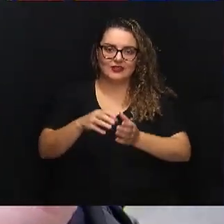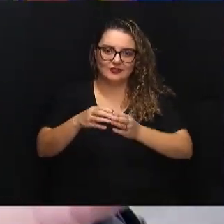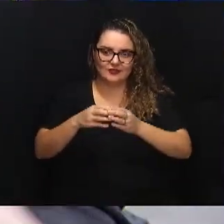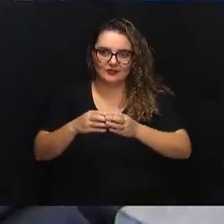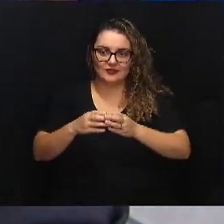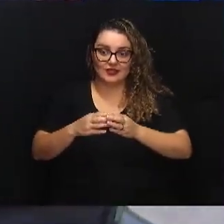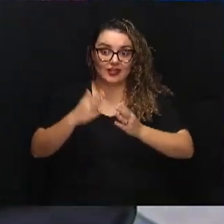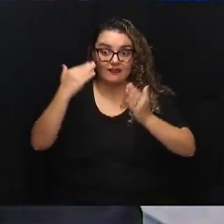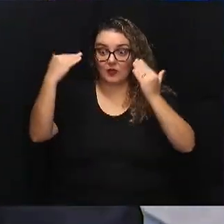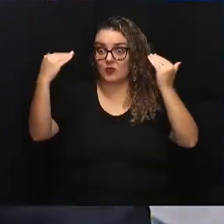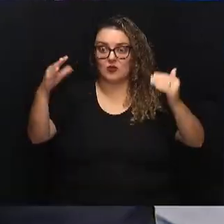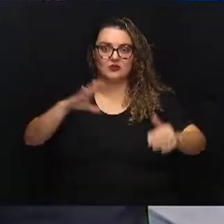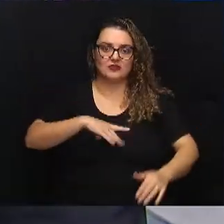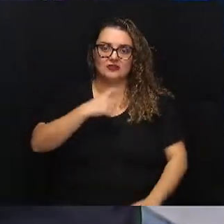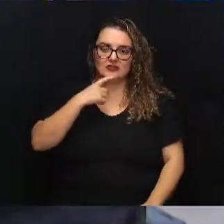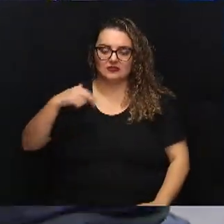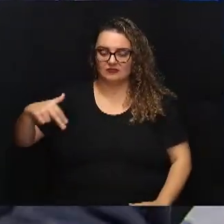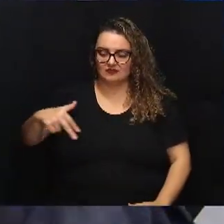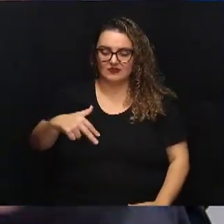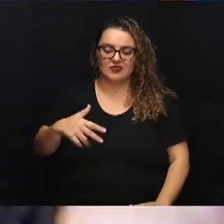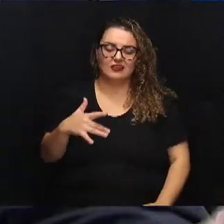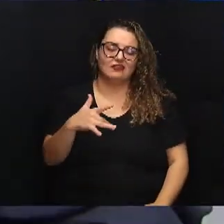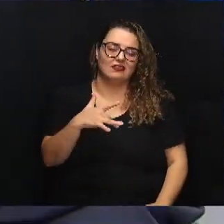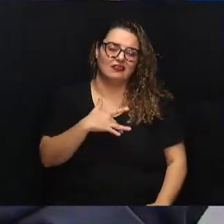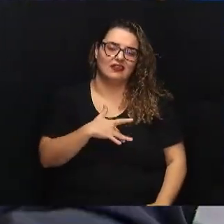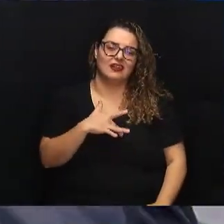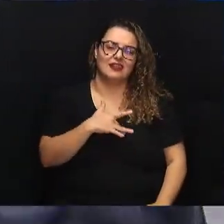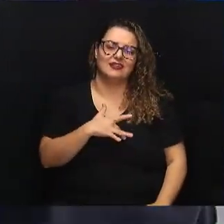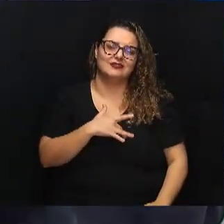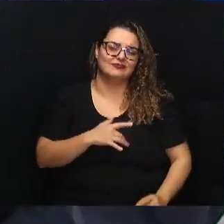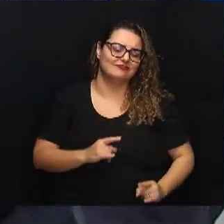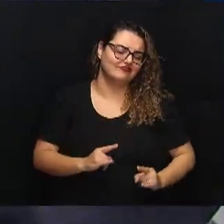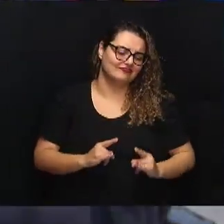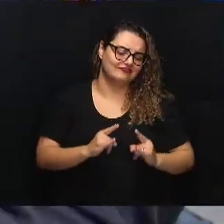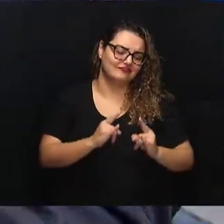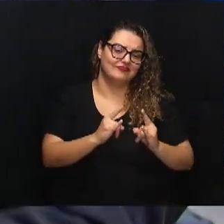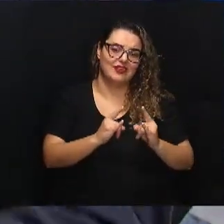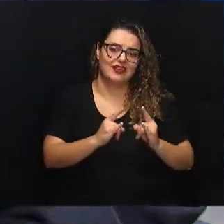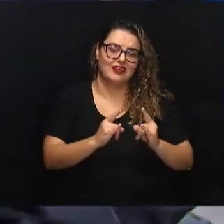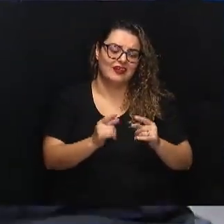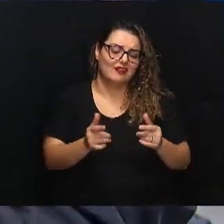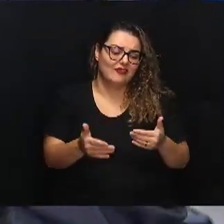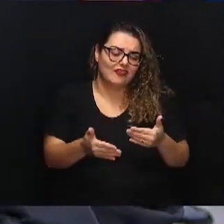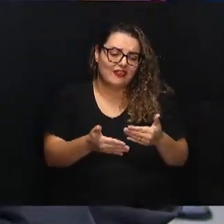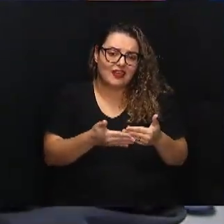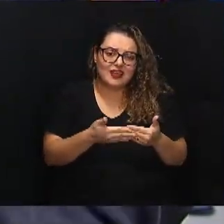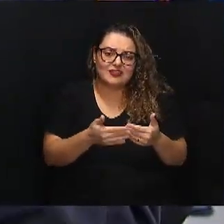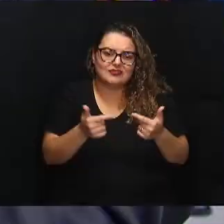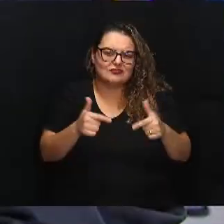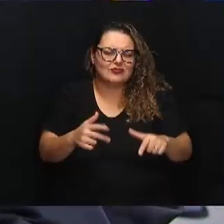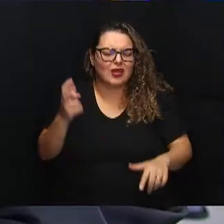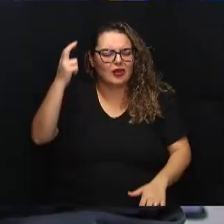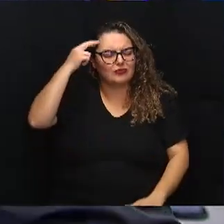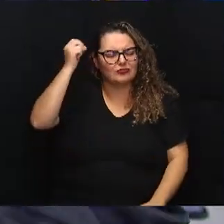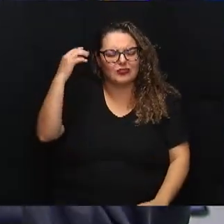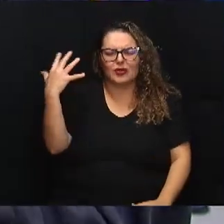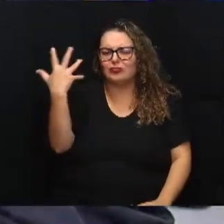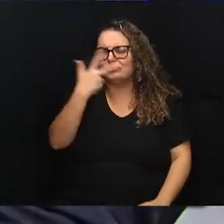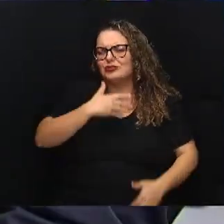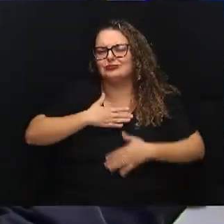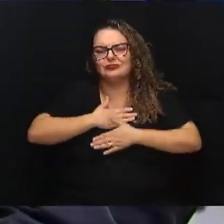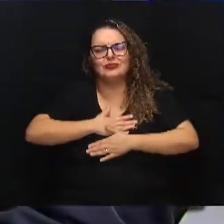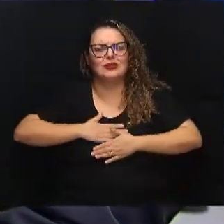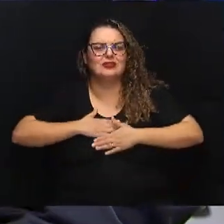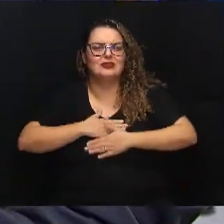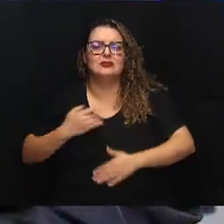ícone em Campinas, e dava dó. Era um prédio, né, era um local cultural tão bonito, tão gostoso,